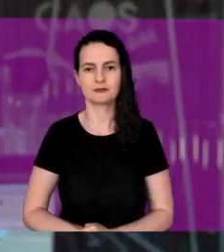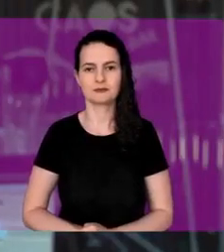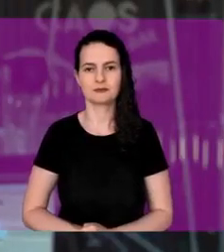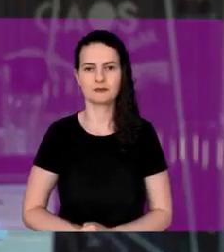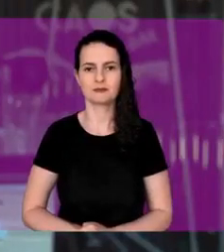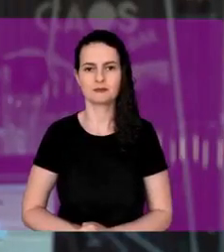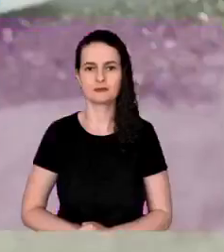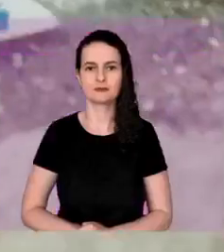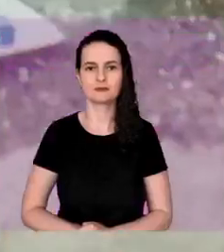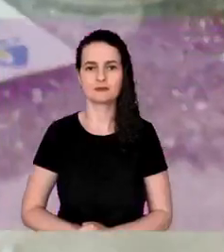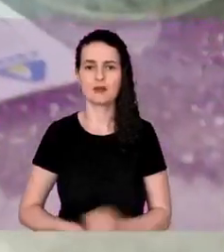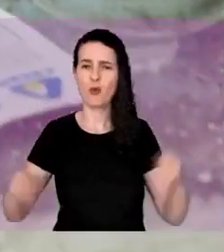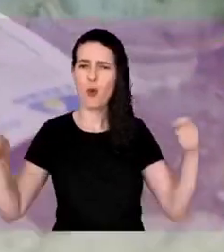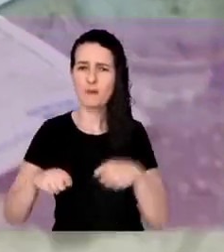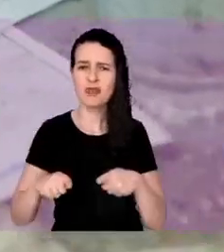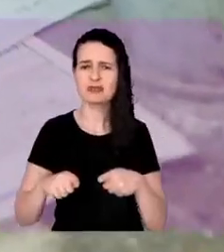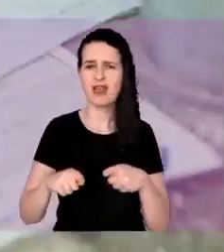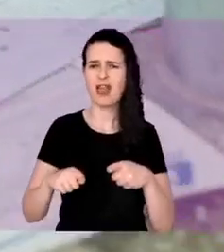acabou fechando.